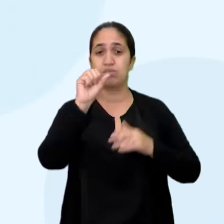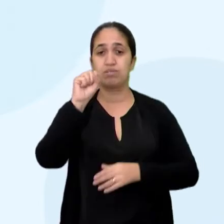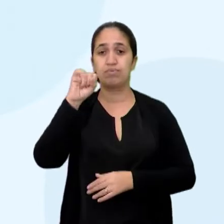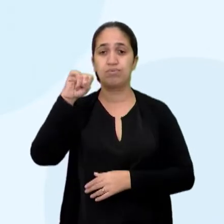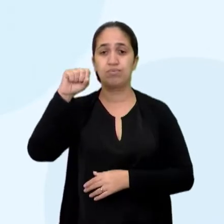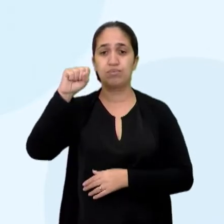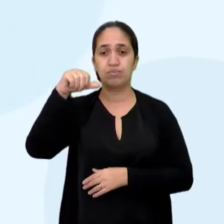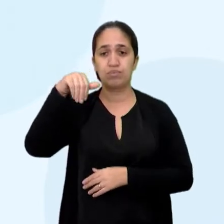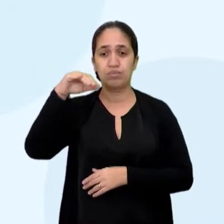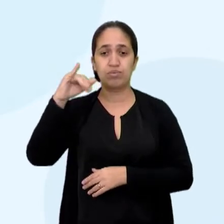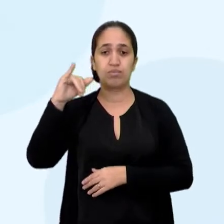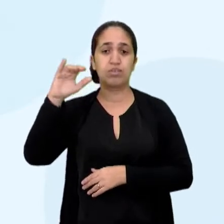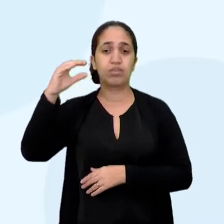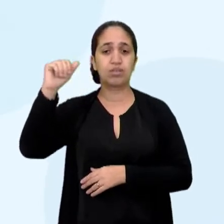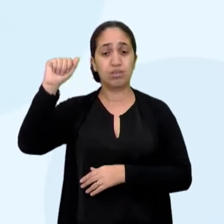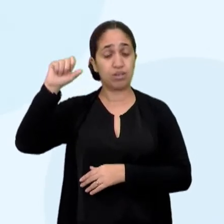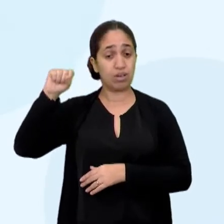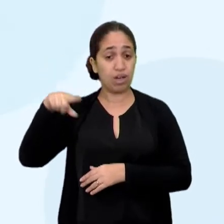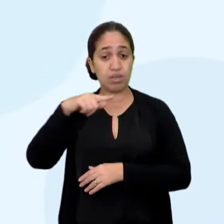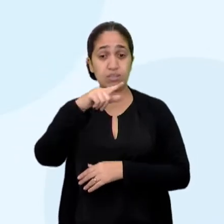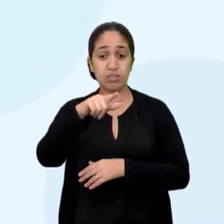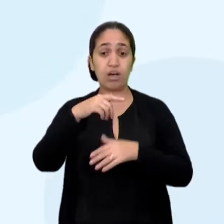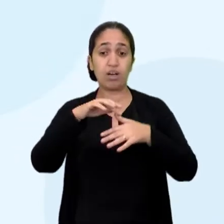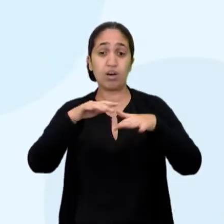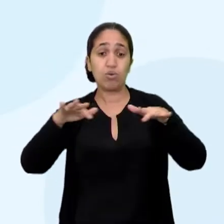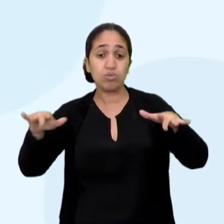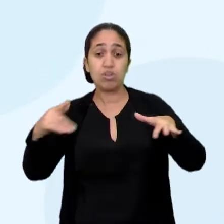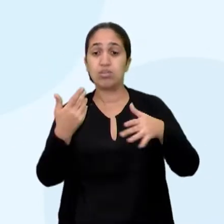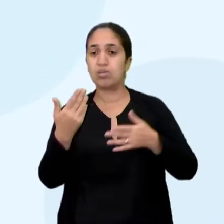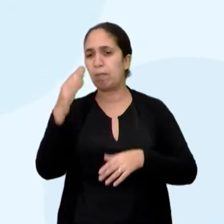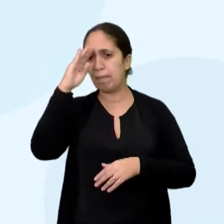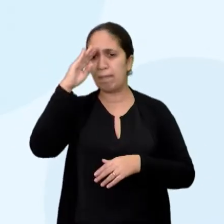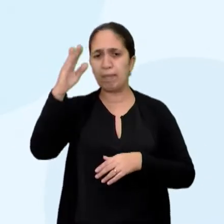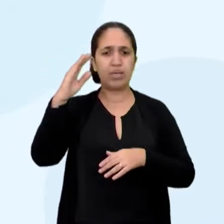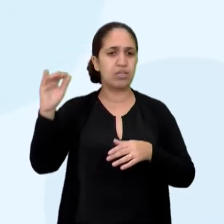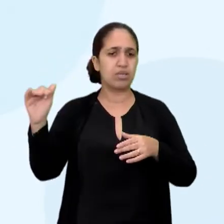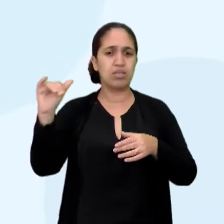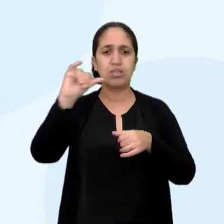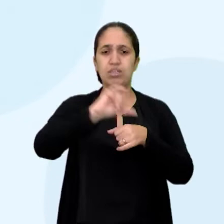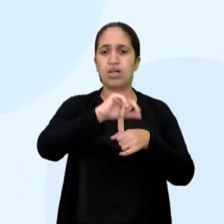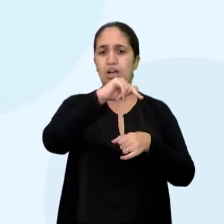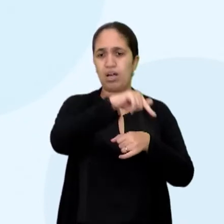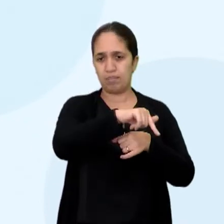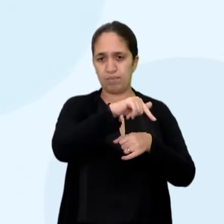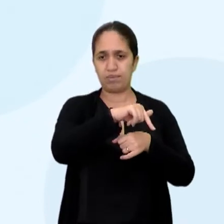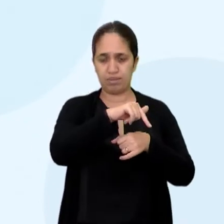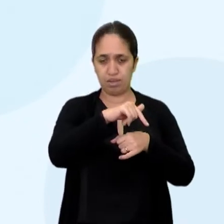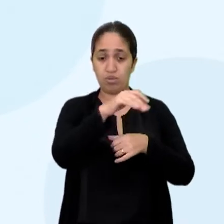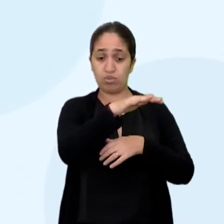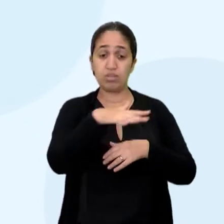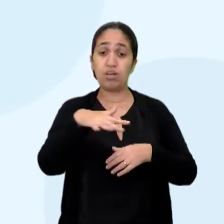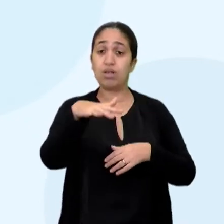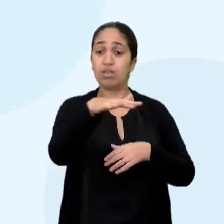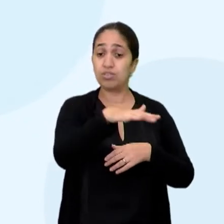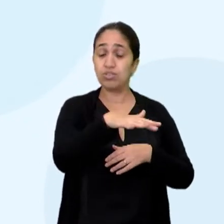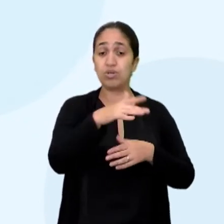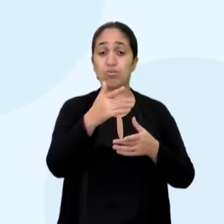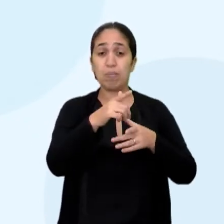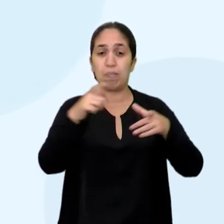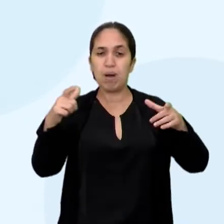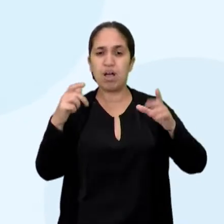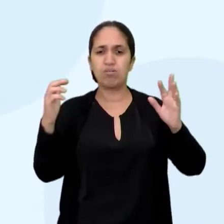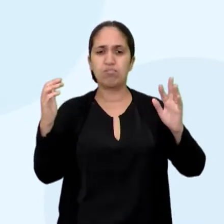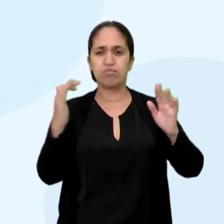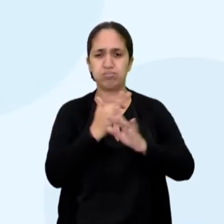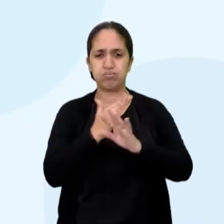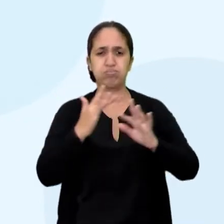na região, aí, principalmente na capital aí do Haiti, que é a região onde tem, né, o maior povoamento.